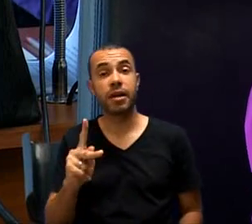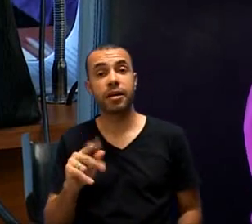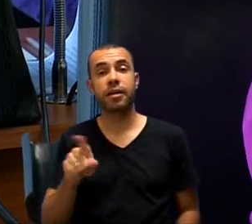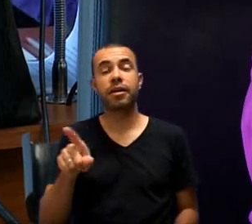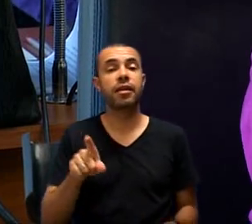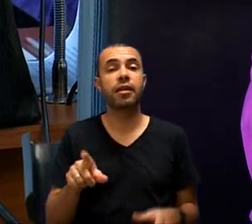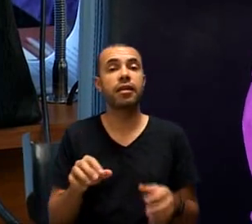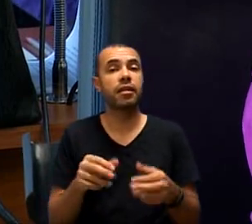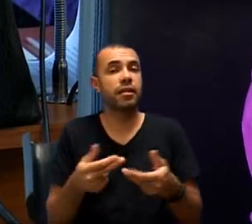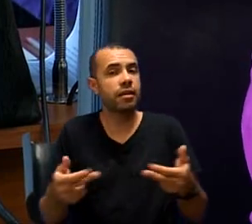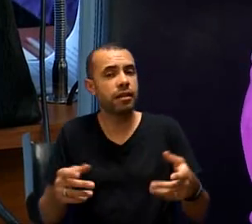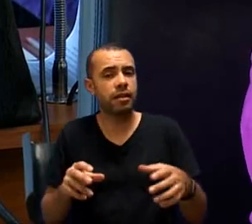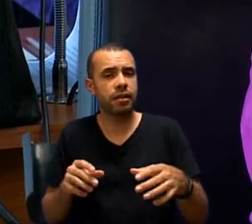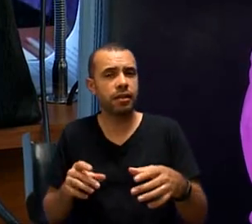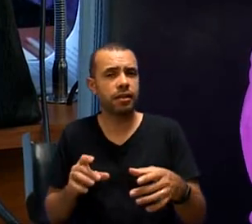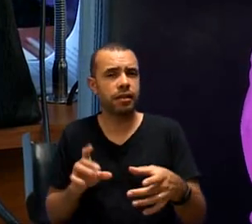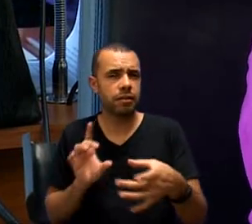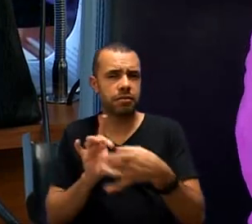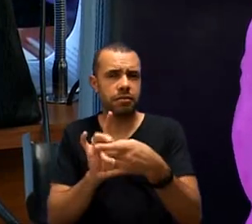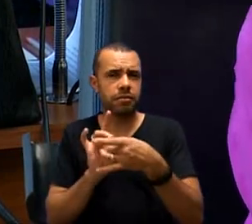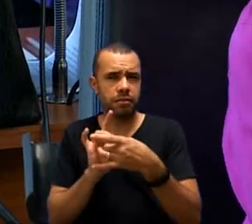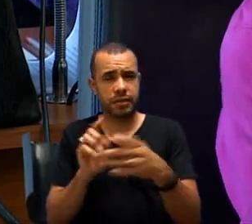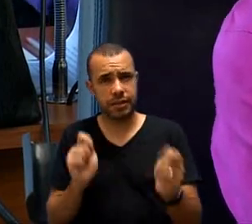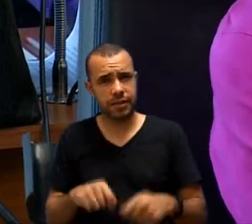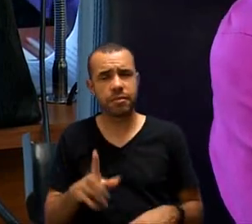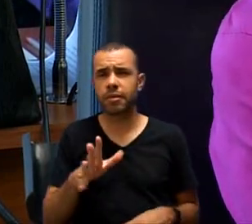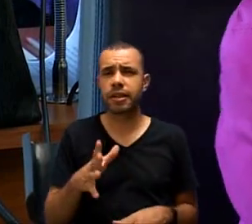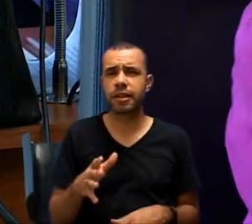deputado Lipe não é utilizado.